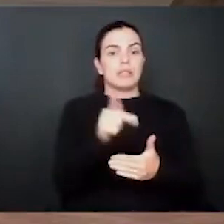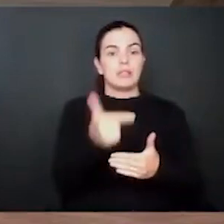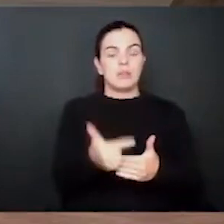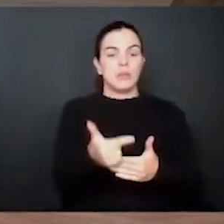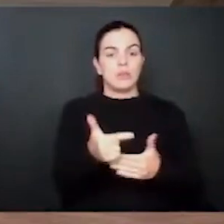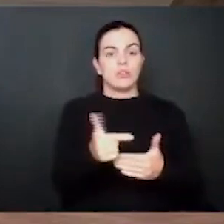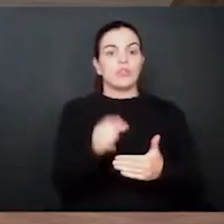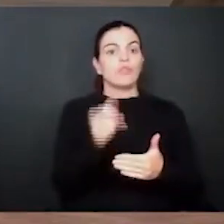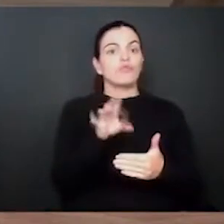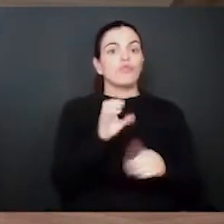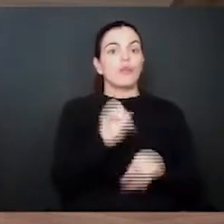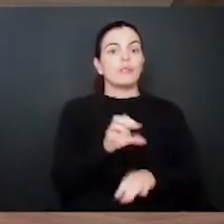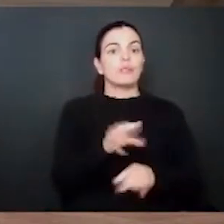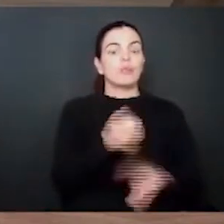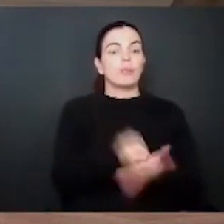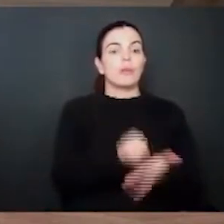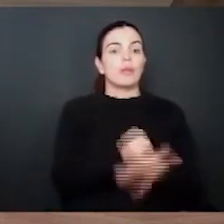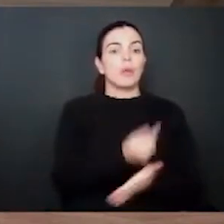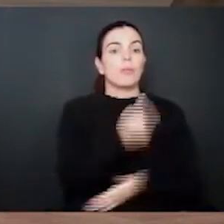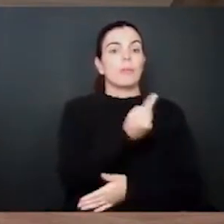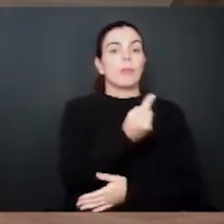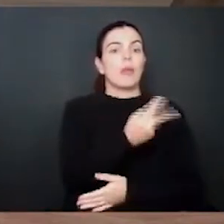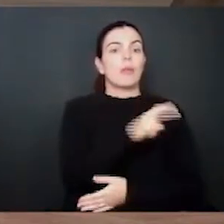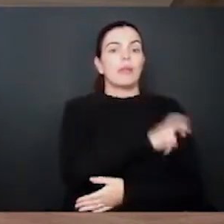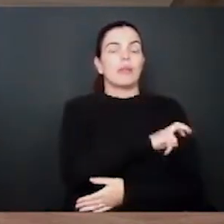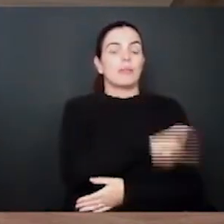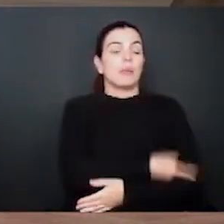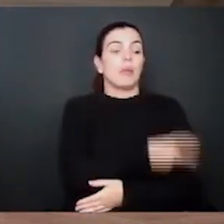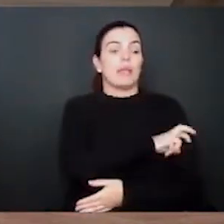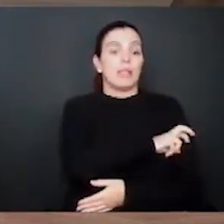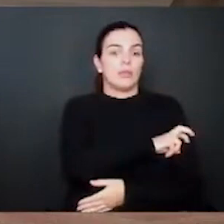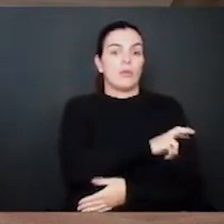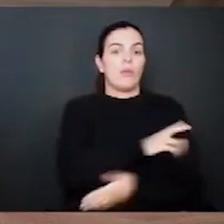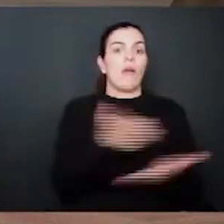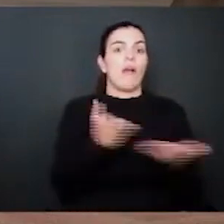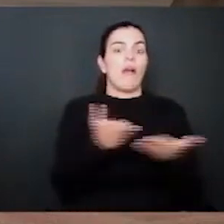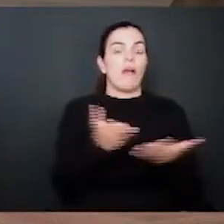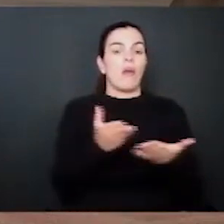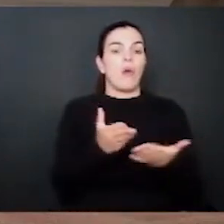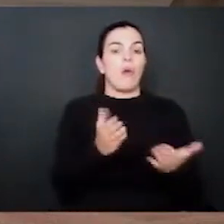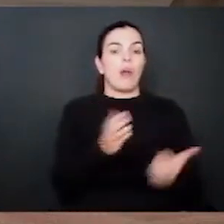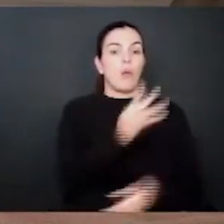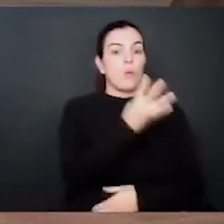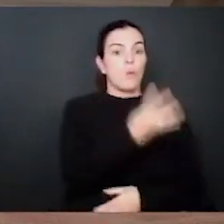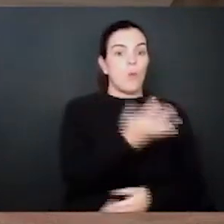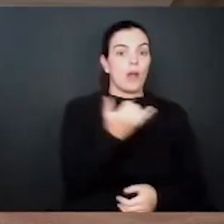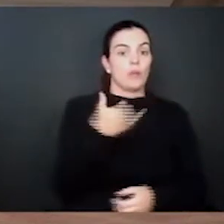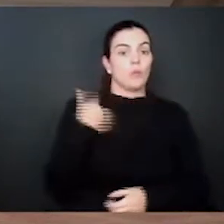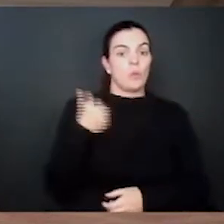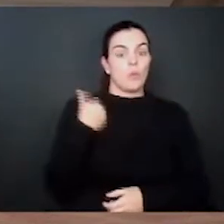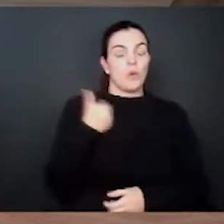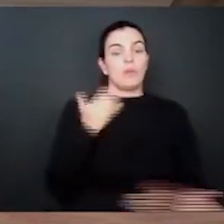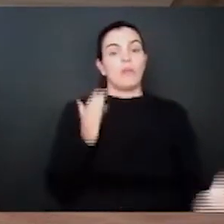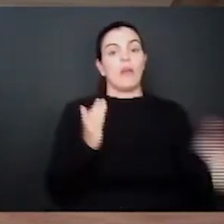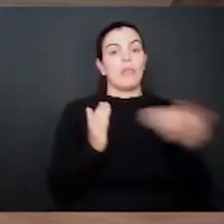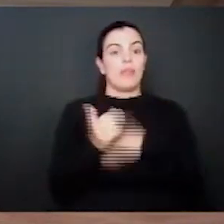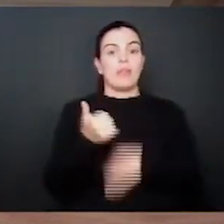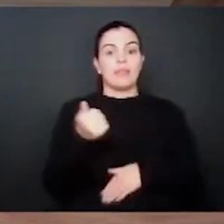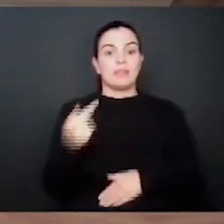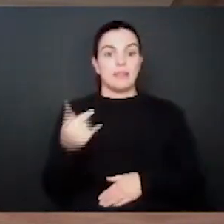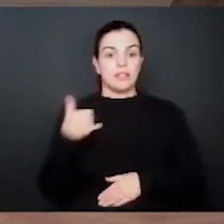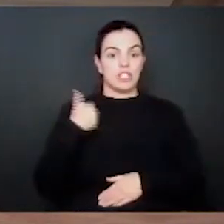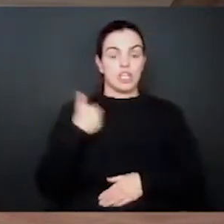ano. Hoje, ele é obrigatório desde os 4 anos até os 17.